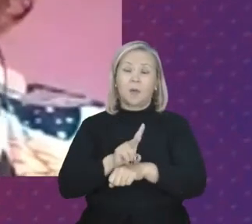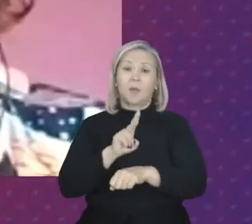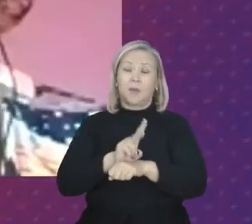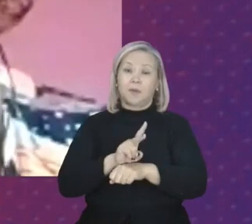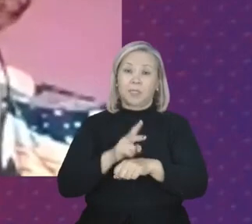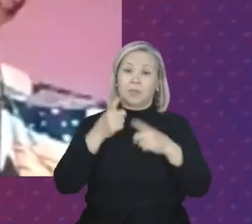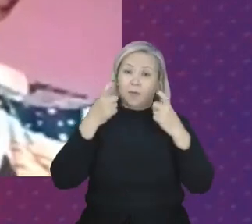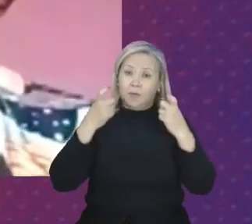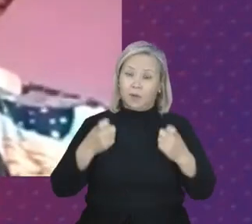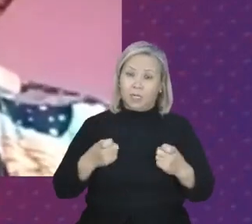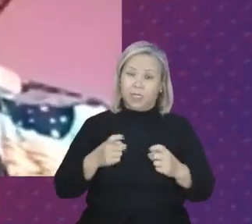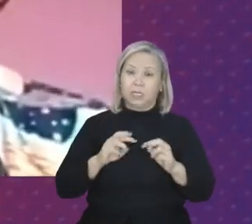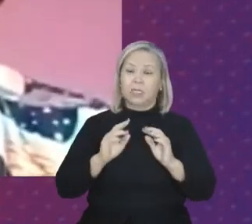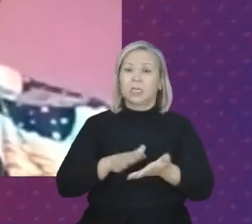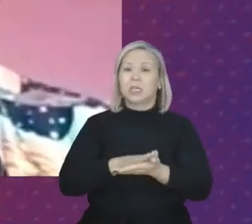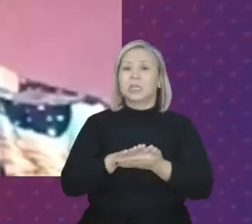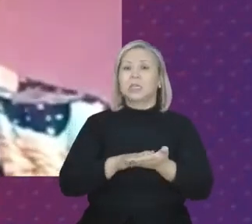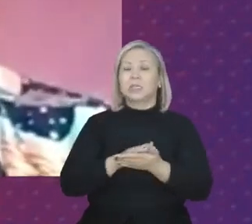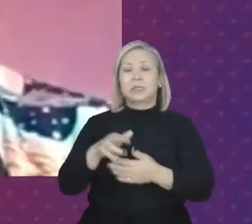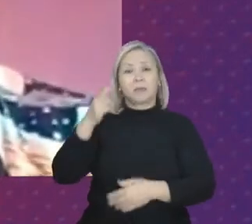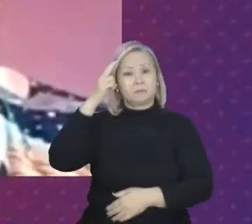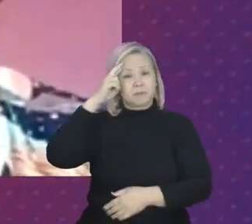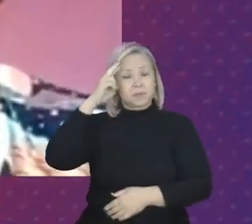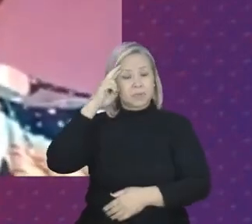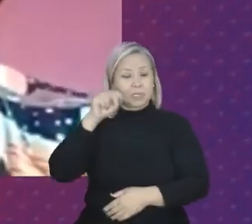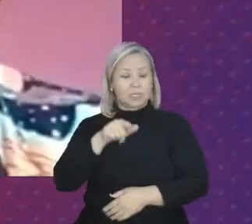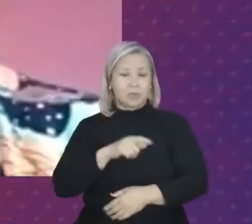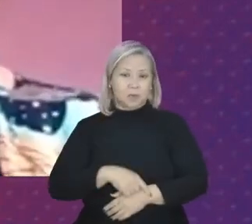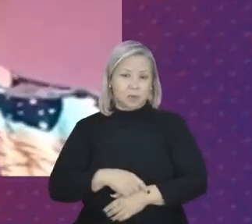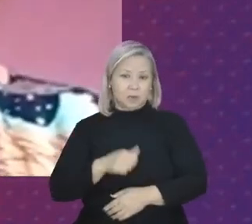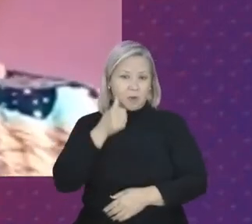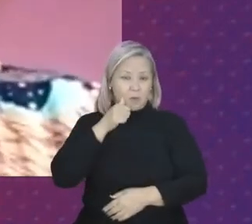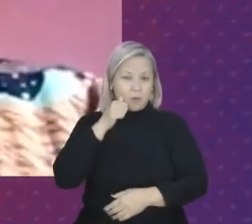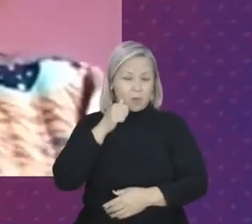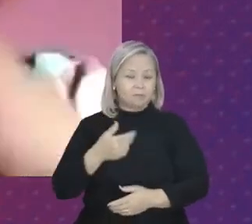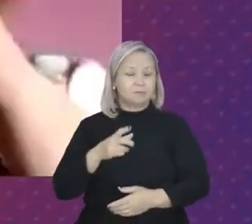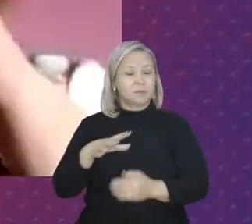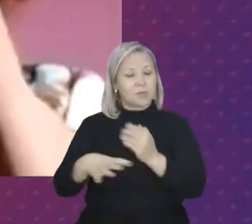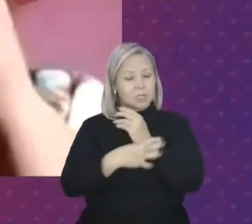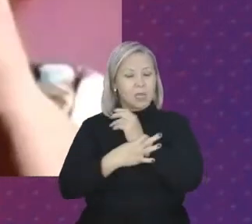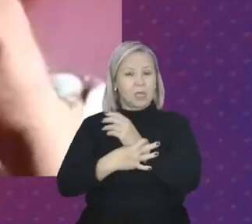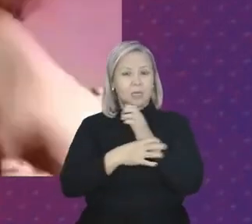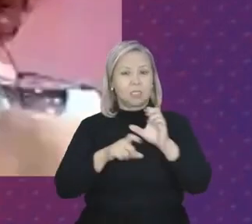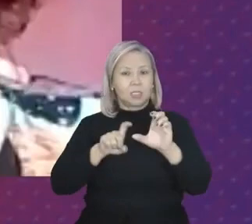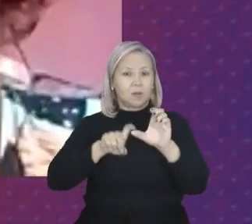sem tutelar essa mulher, né, dando a garantia da autonomia.